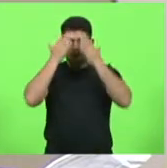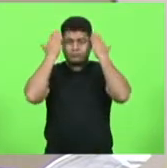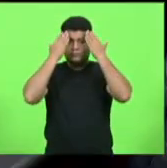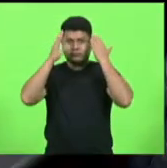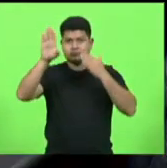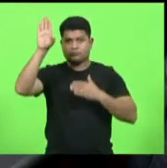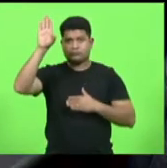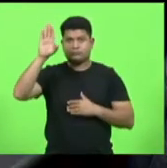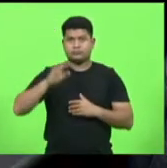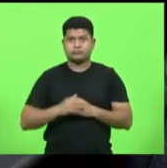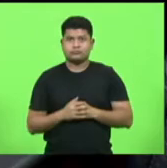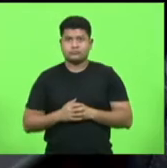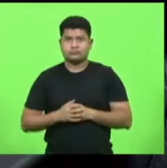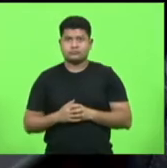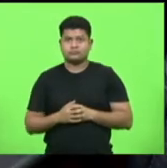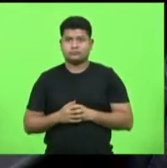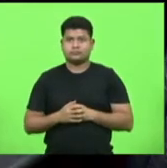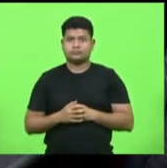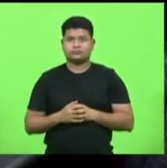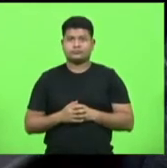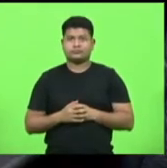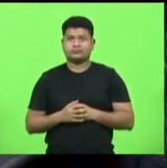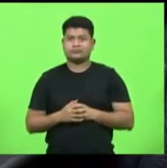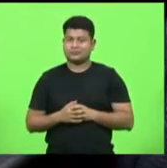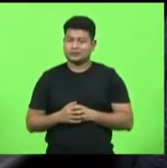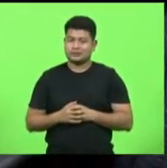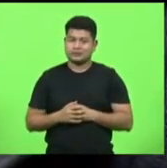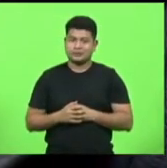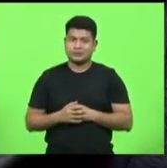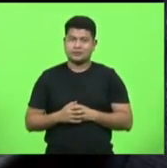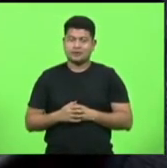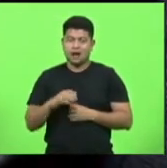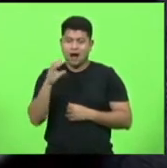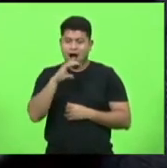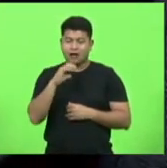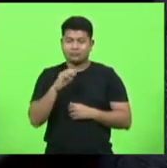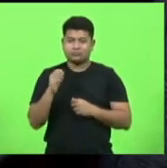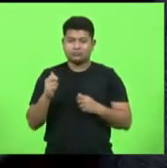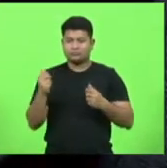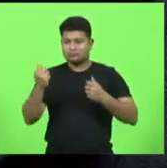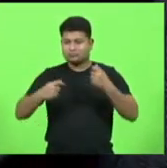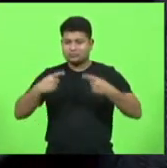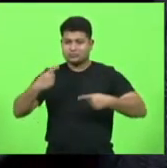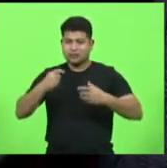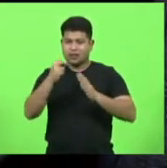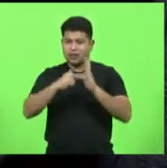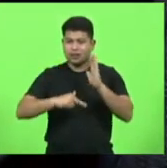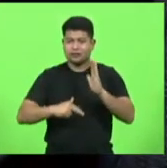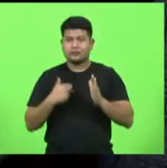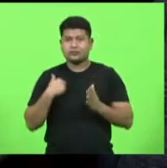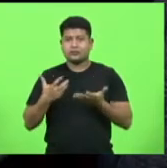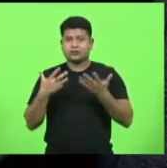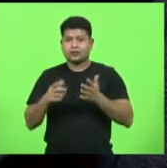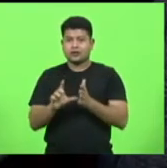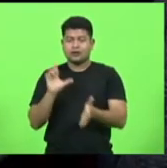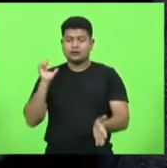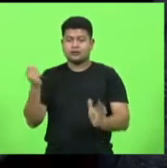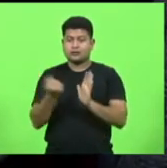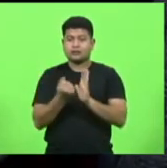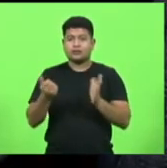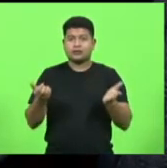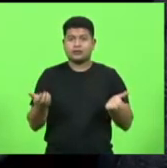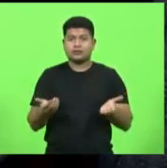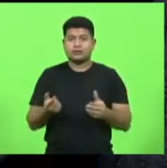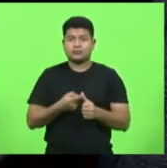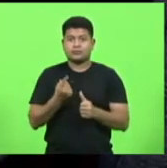é bastante forte, pode não dar tempo. Só gostaria de registrar aqui, primeiro, registrar